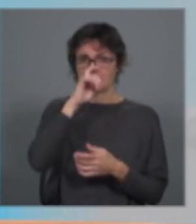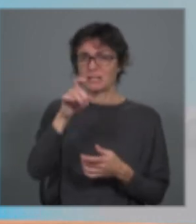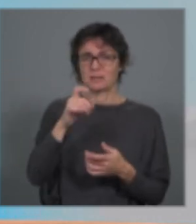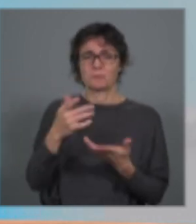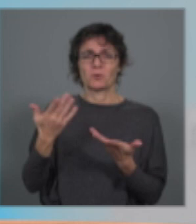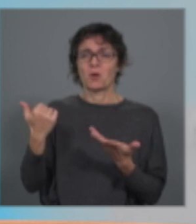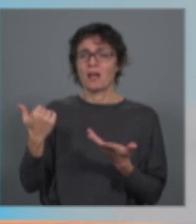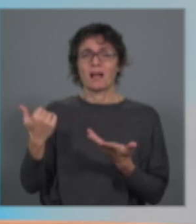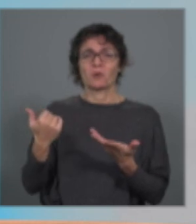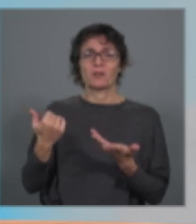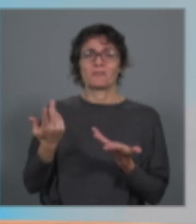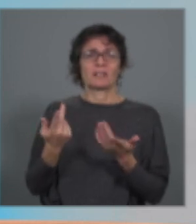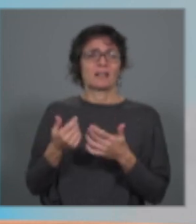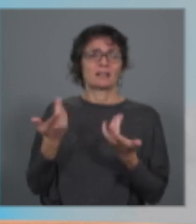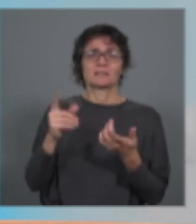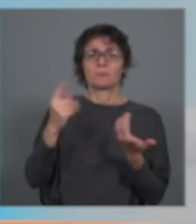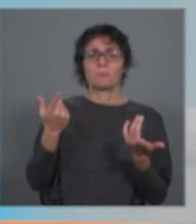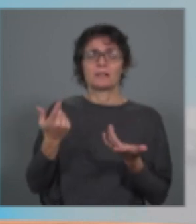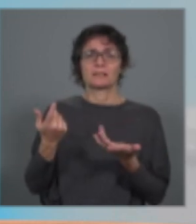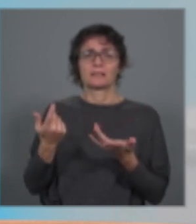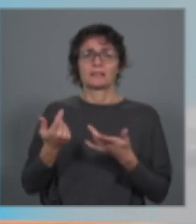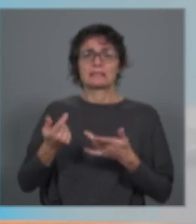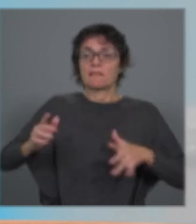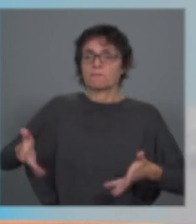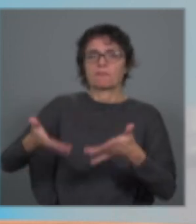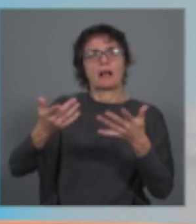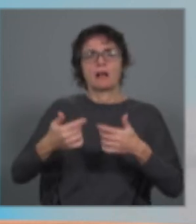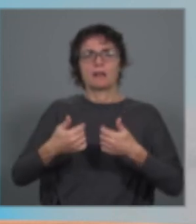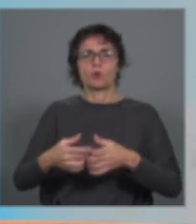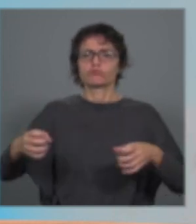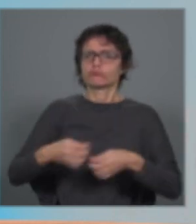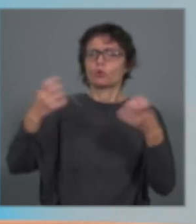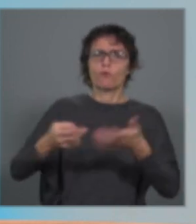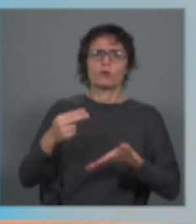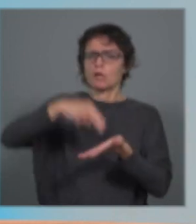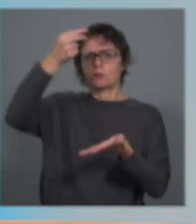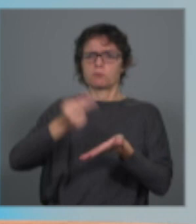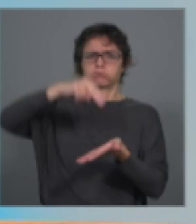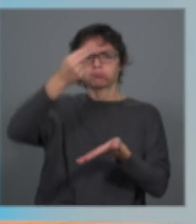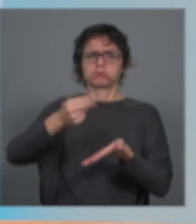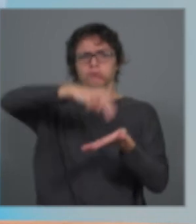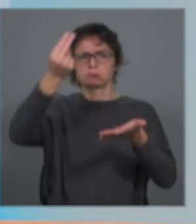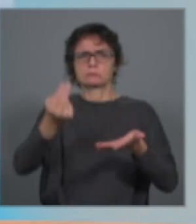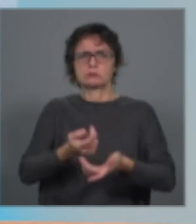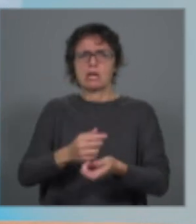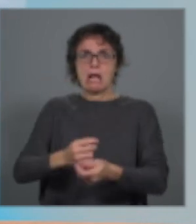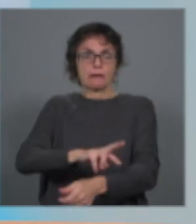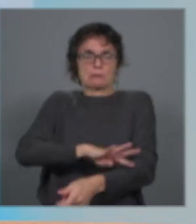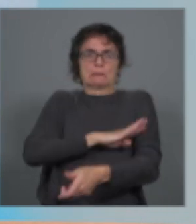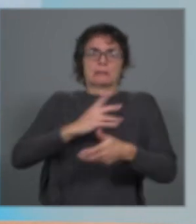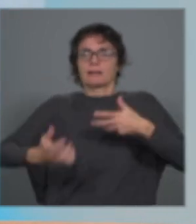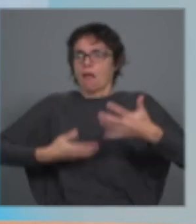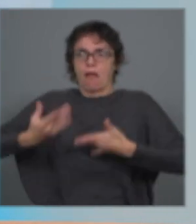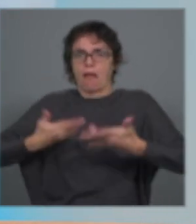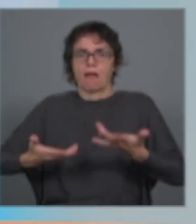adrenalina, e arriscarmos a apanhar uma covidada deve dar um kick de adrenalina, não é? Ótimo. Há